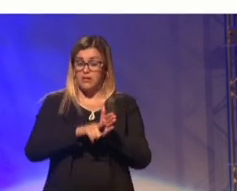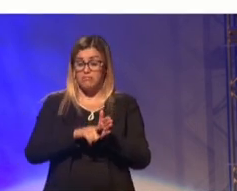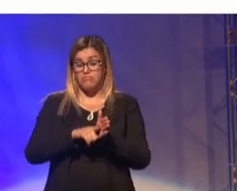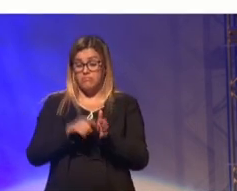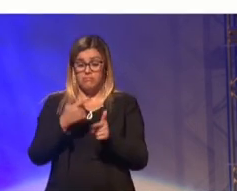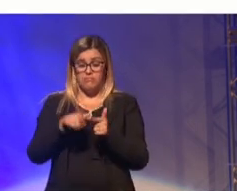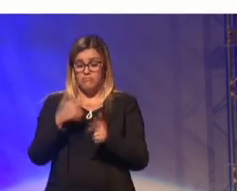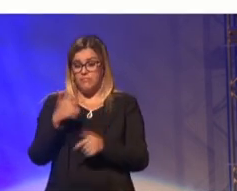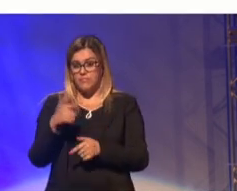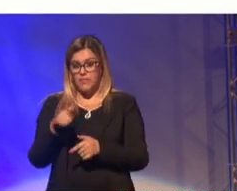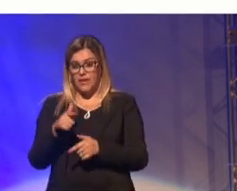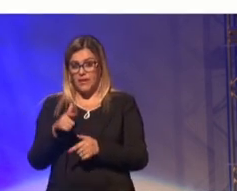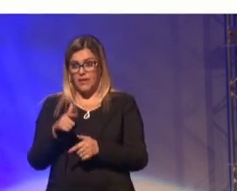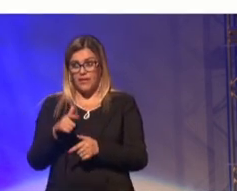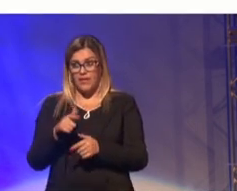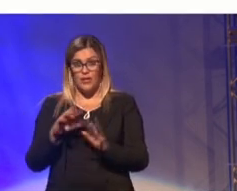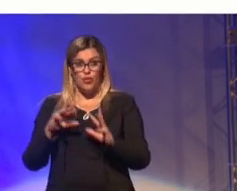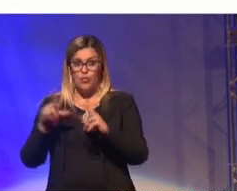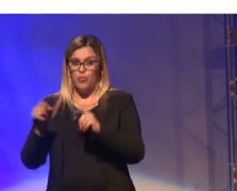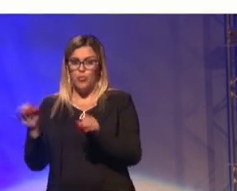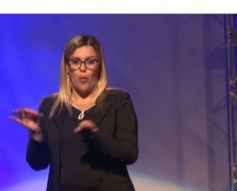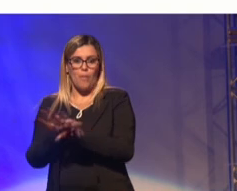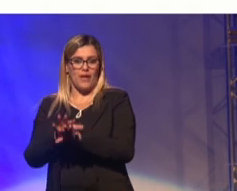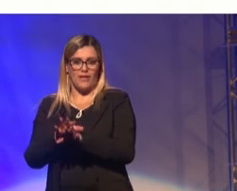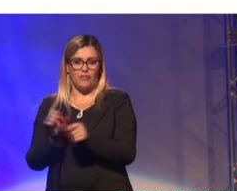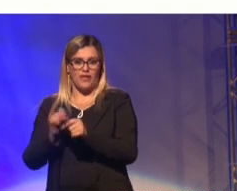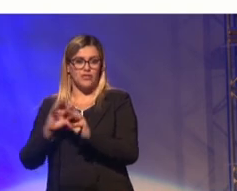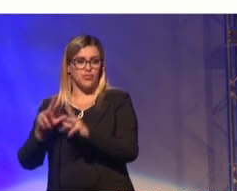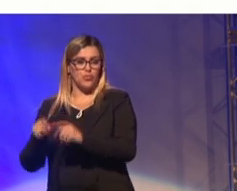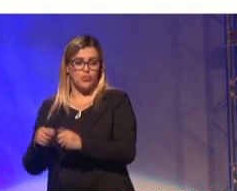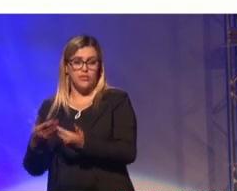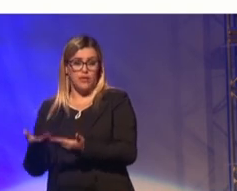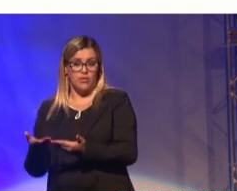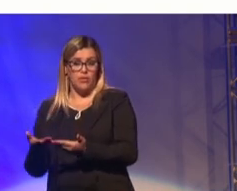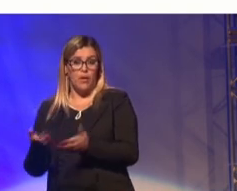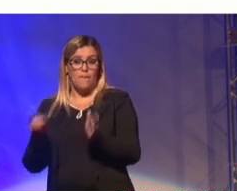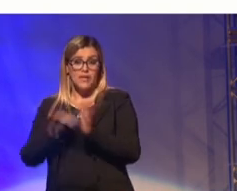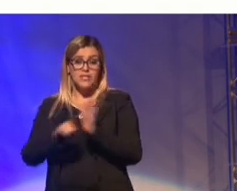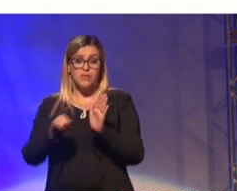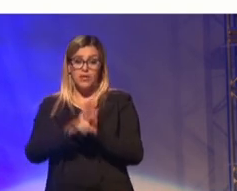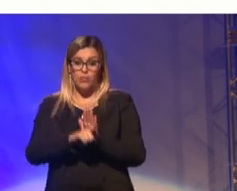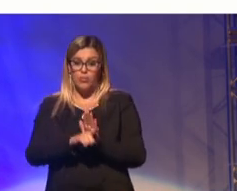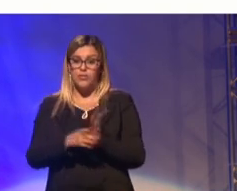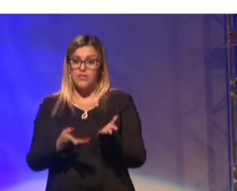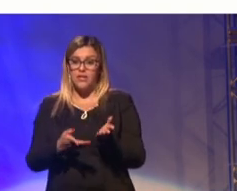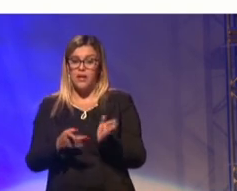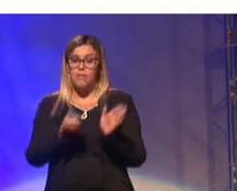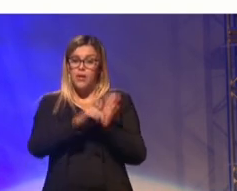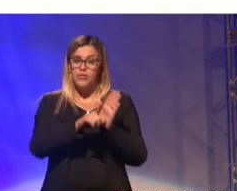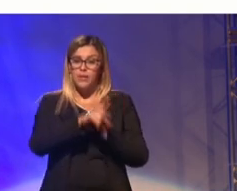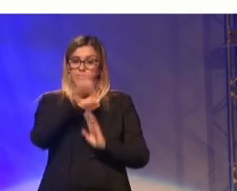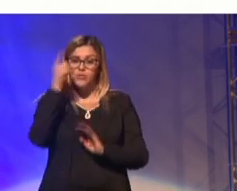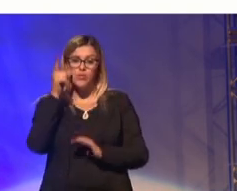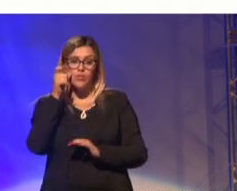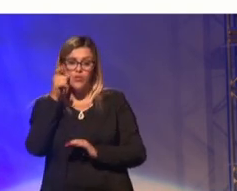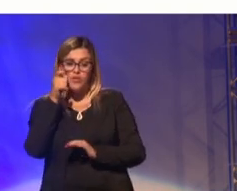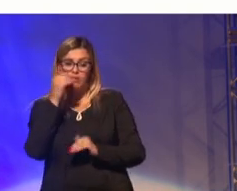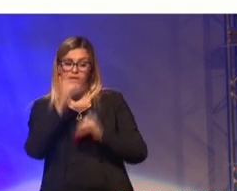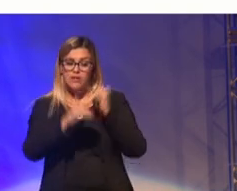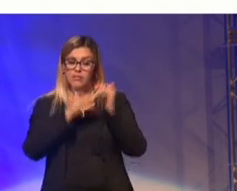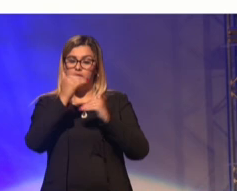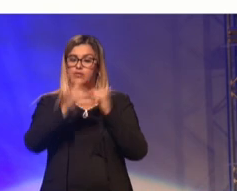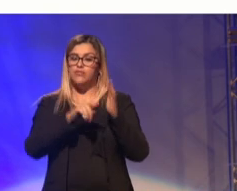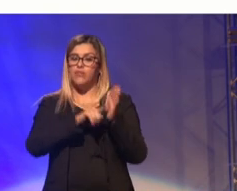Claro, nem todo mundo faz tudo. Então, vamos levar as nossas perguntas para quem pode respondê-las, para quem tem condições de desenvolver